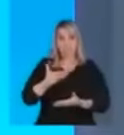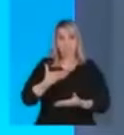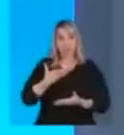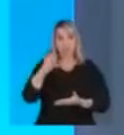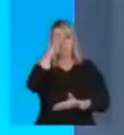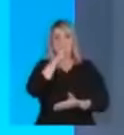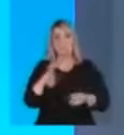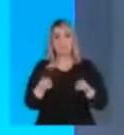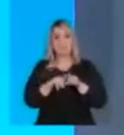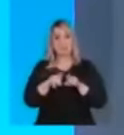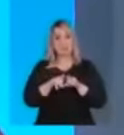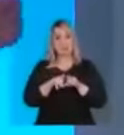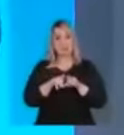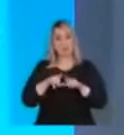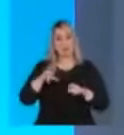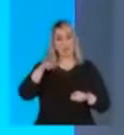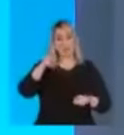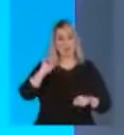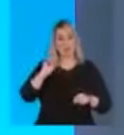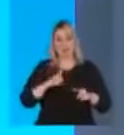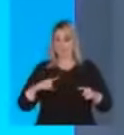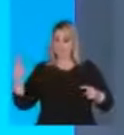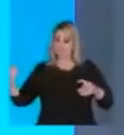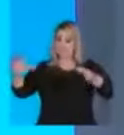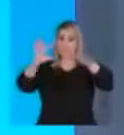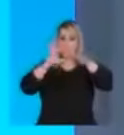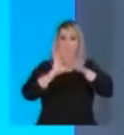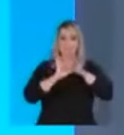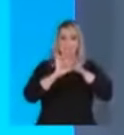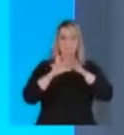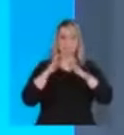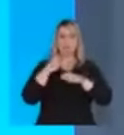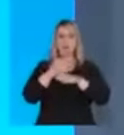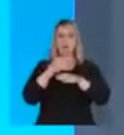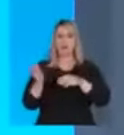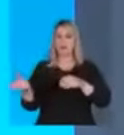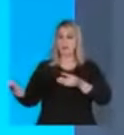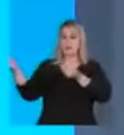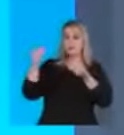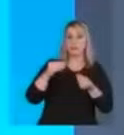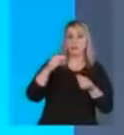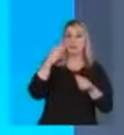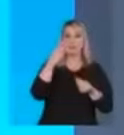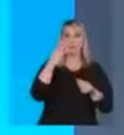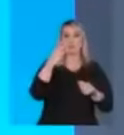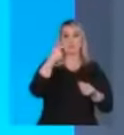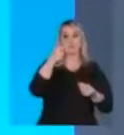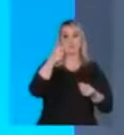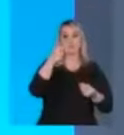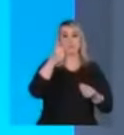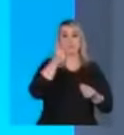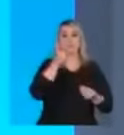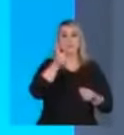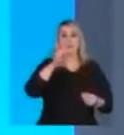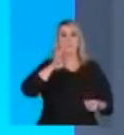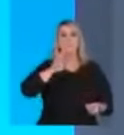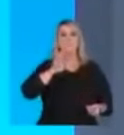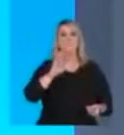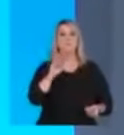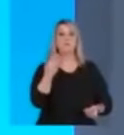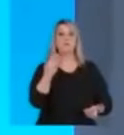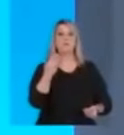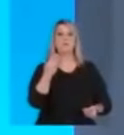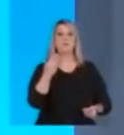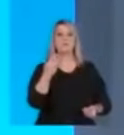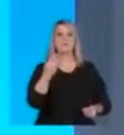Janeiro foi exatamente a Coligação que nós participamos no Brasil que trouxe pro Rio de Janeiro 376 bilhões